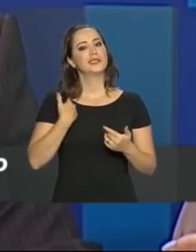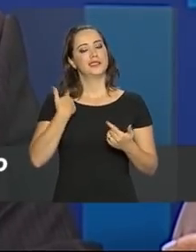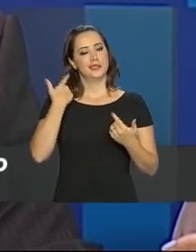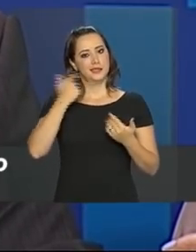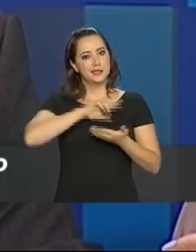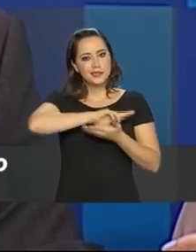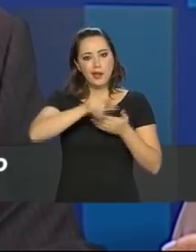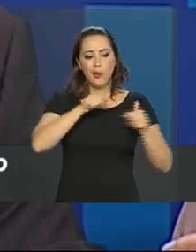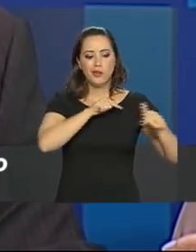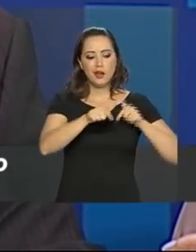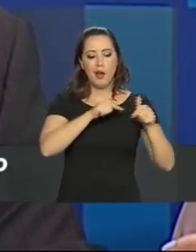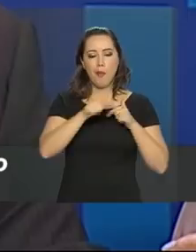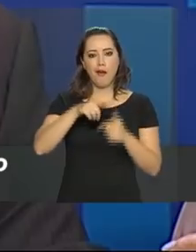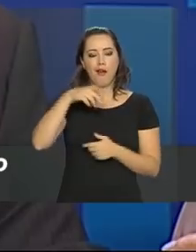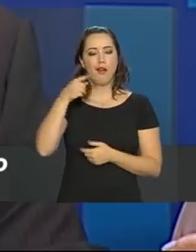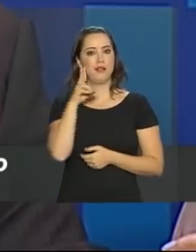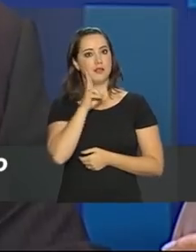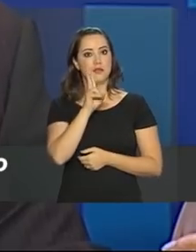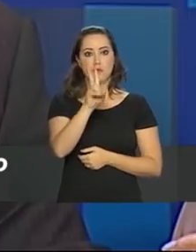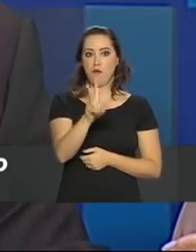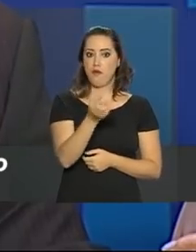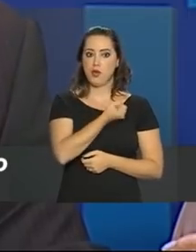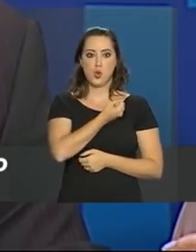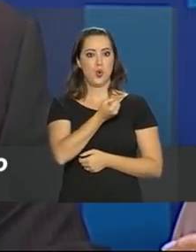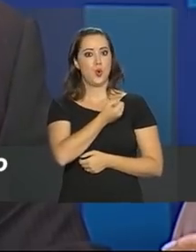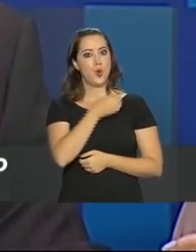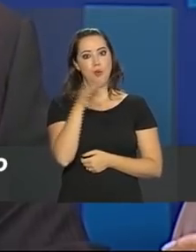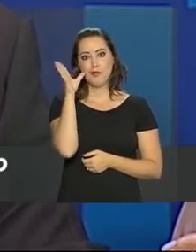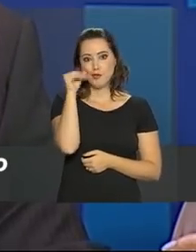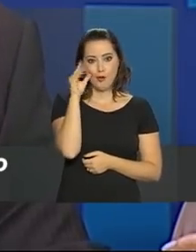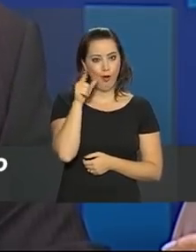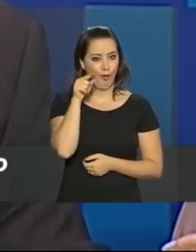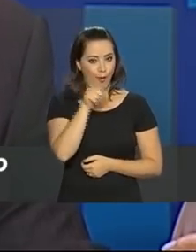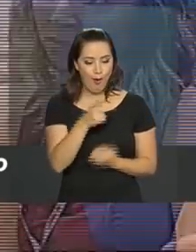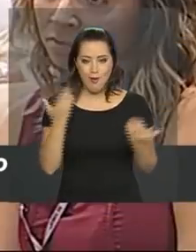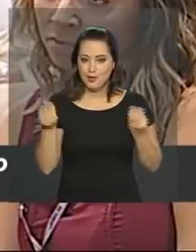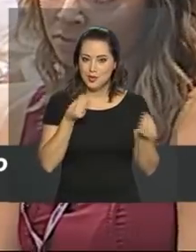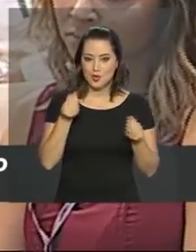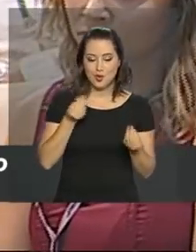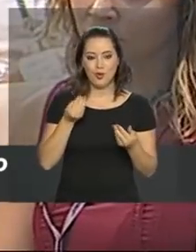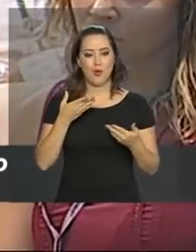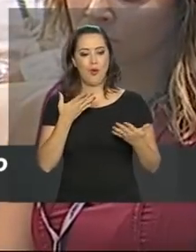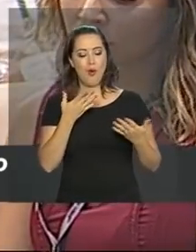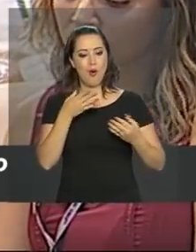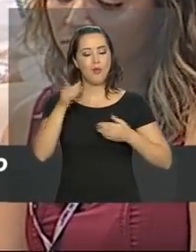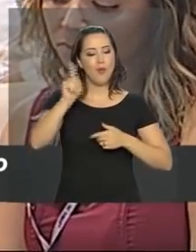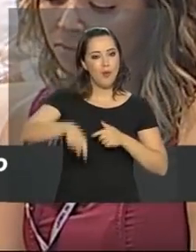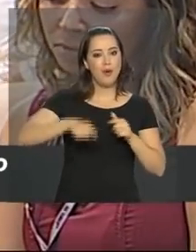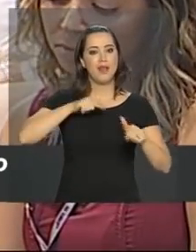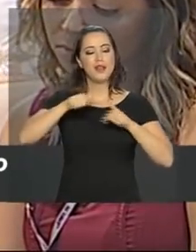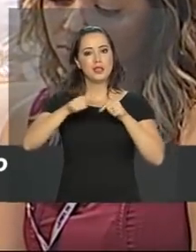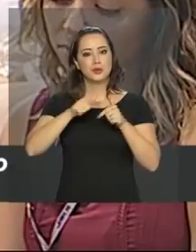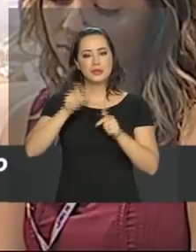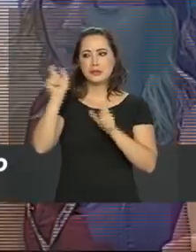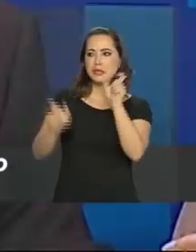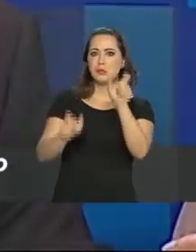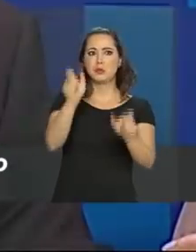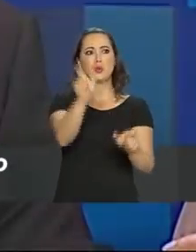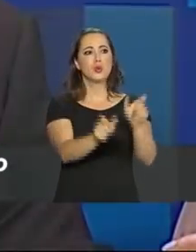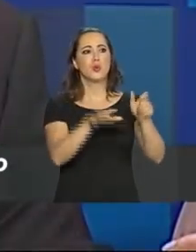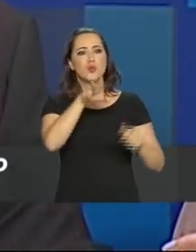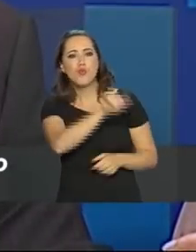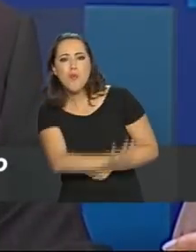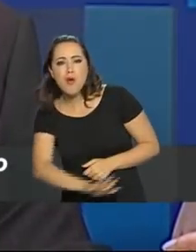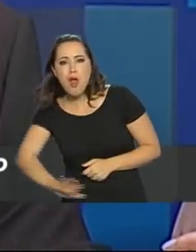brutal vocês vão ver alguns números curiosos aí de quanto se mexe com gente é no